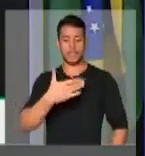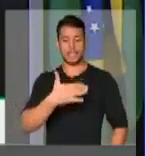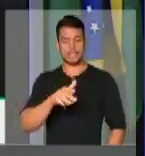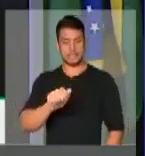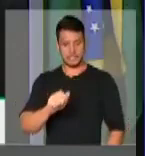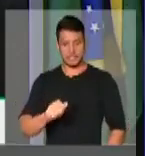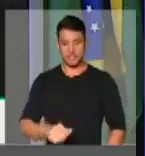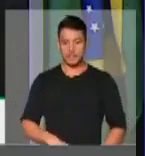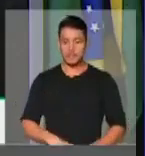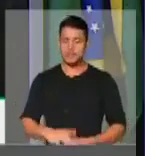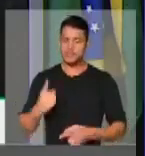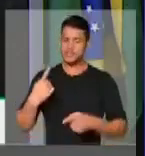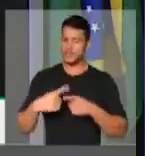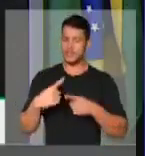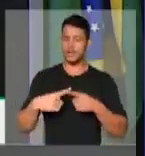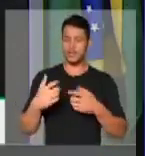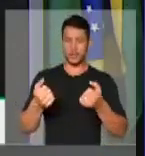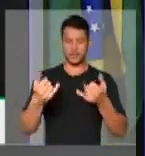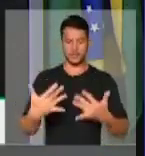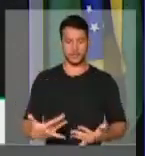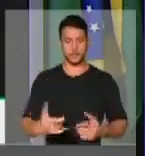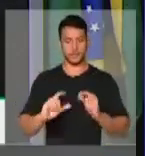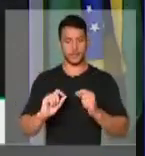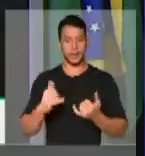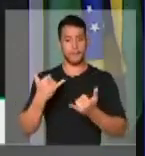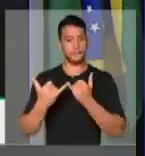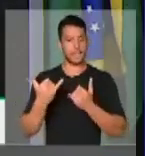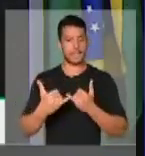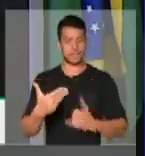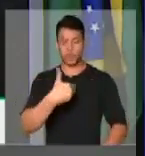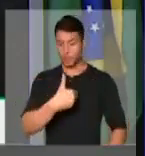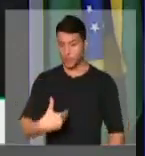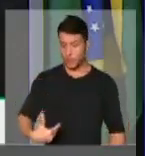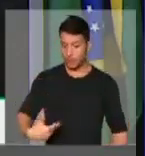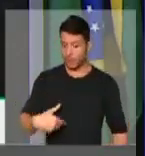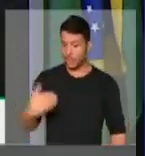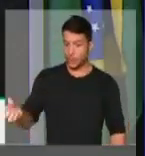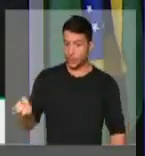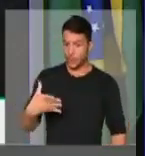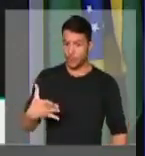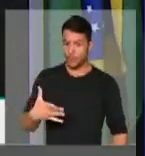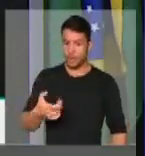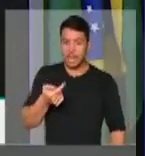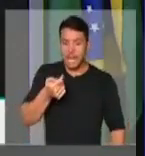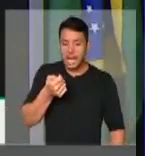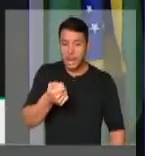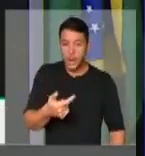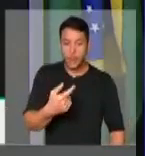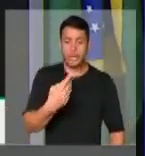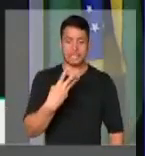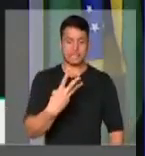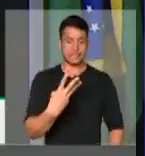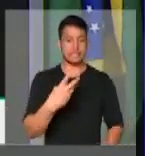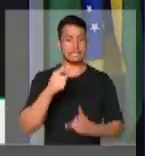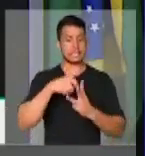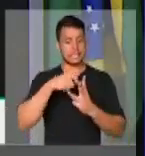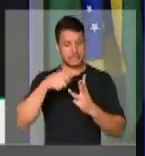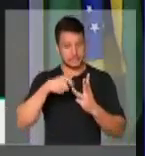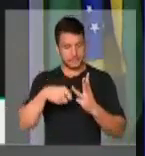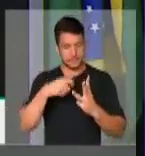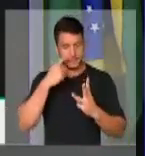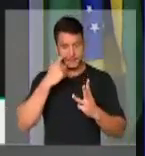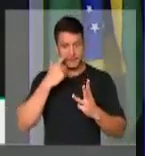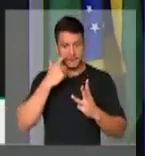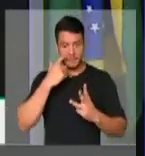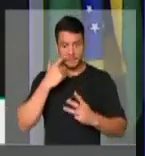isso? Digo isso porque o novo governo está prestes a completar 3 meses e aqui nesta casa